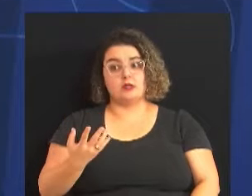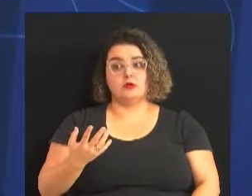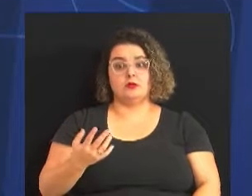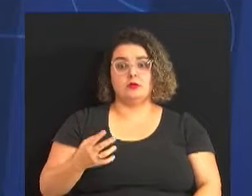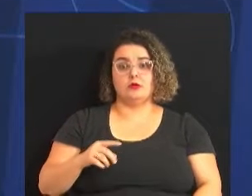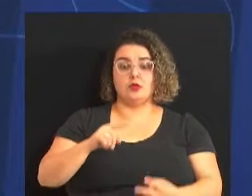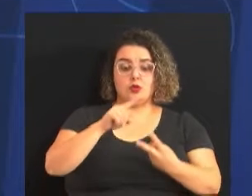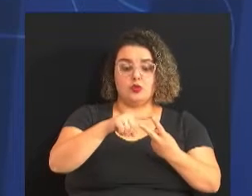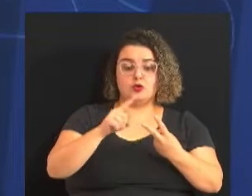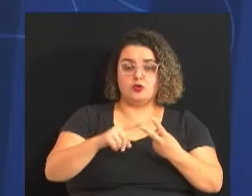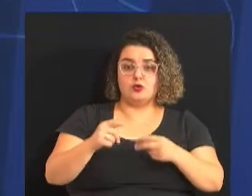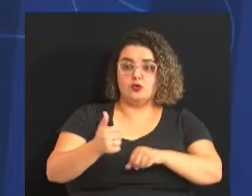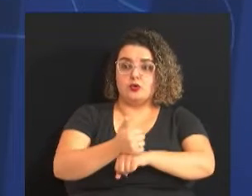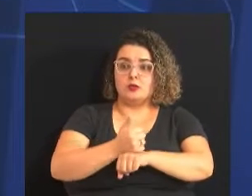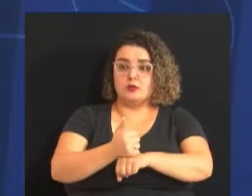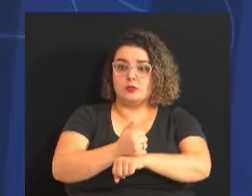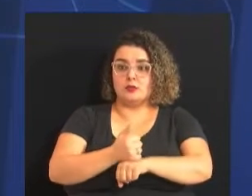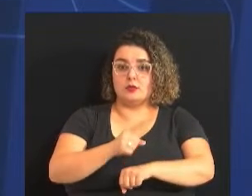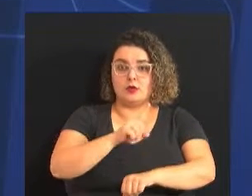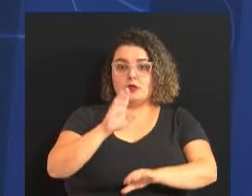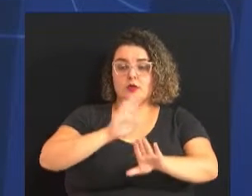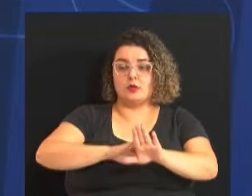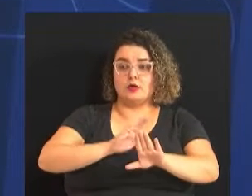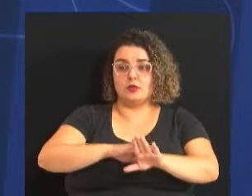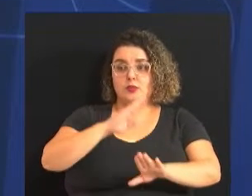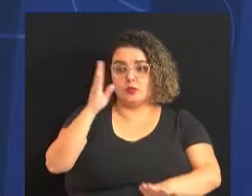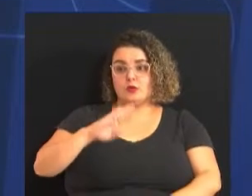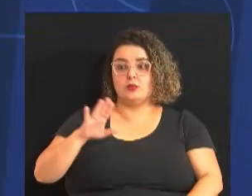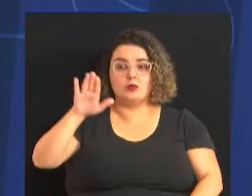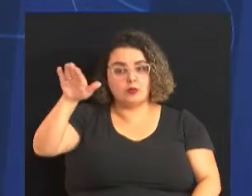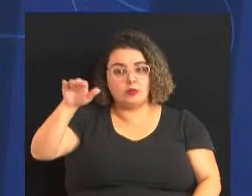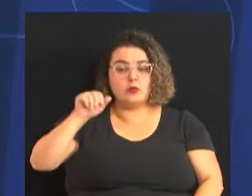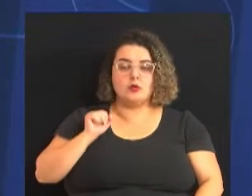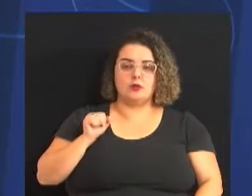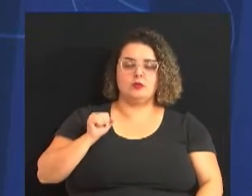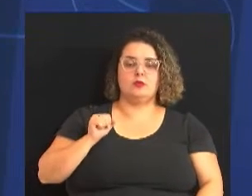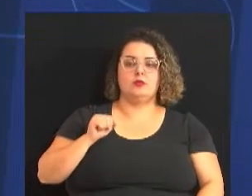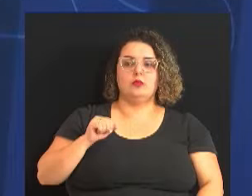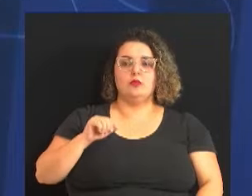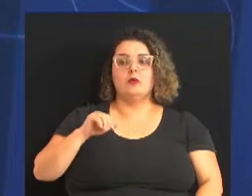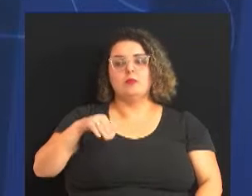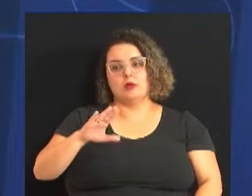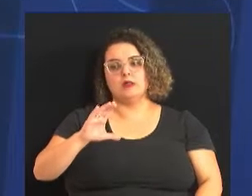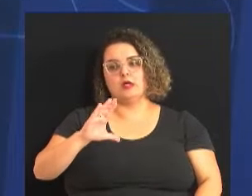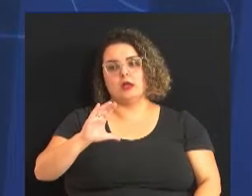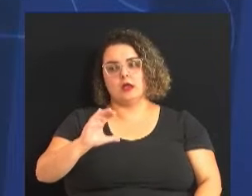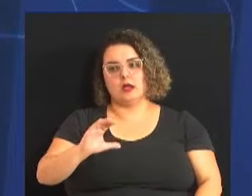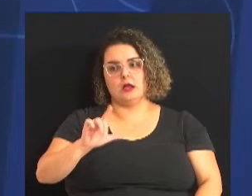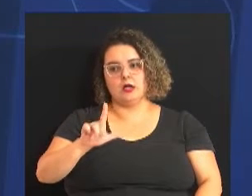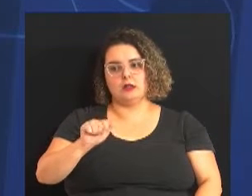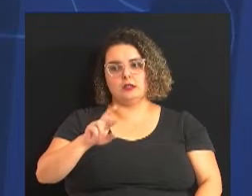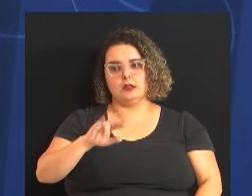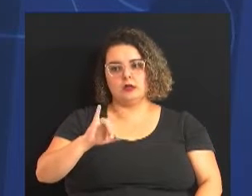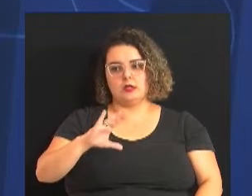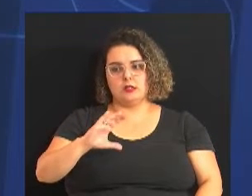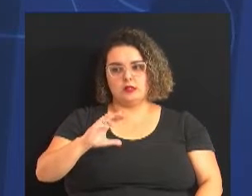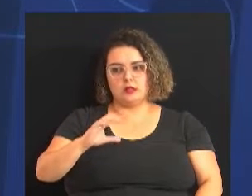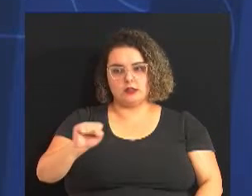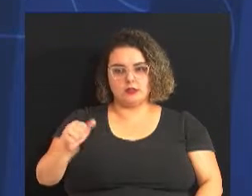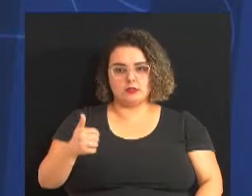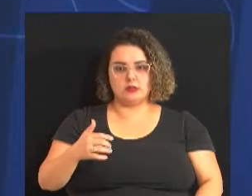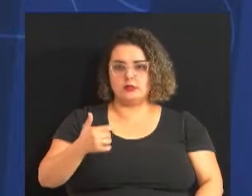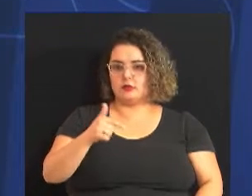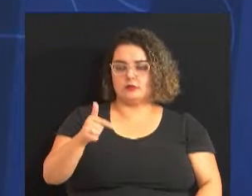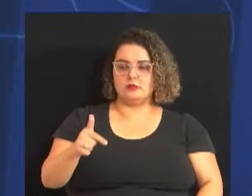2 atletas não atuam no Brasil, foram convocadas, mais a Clarissa, que neste momento está sem clube. Nível no Brasil